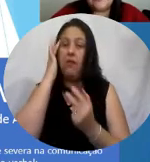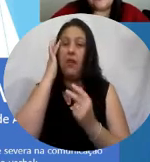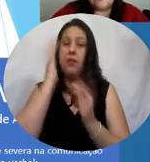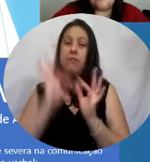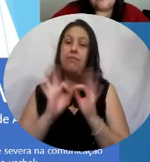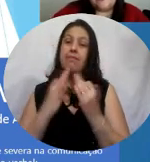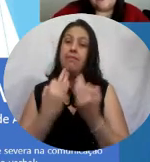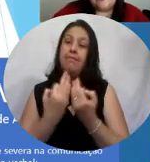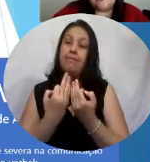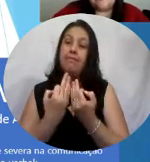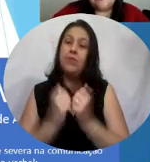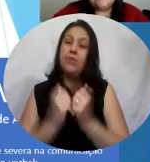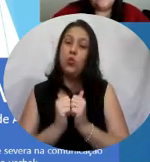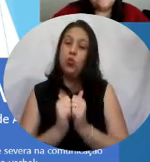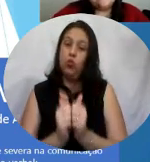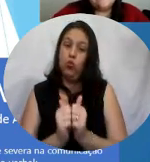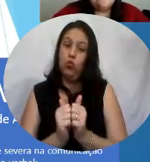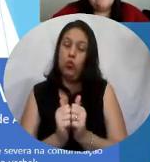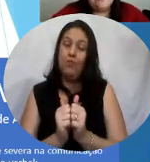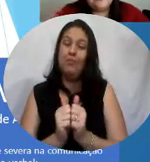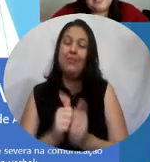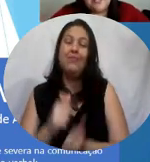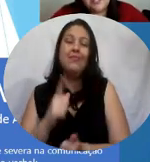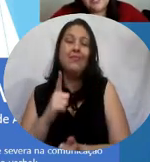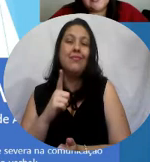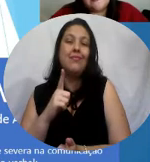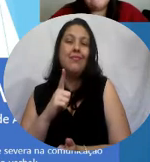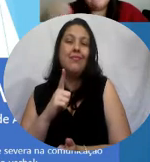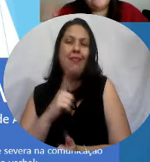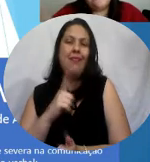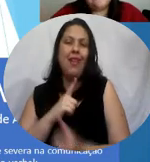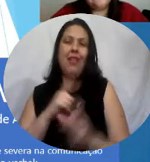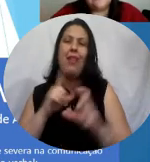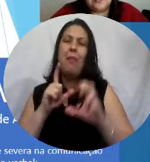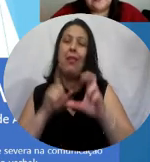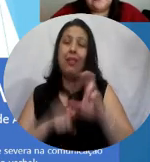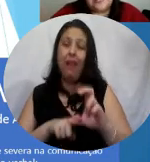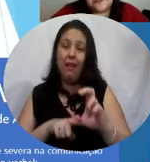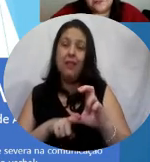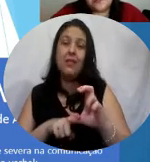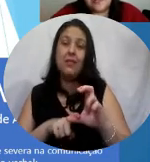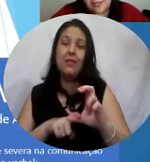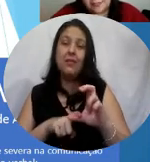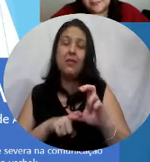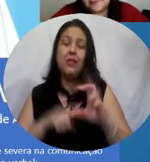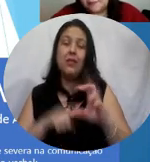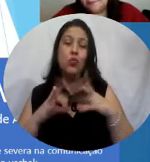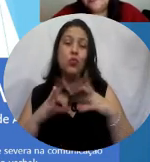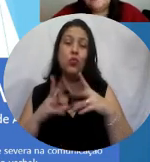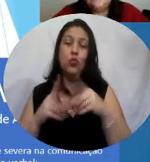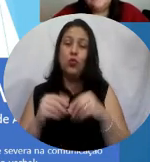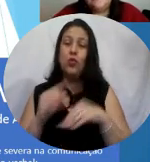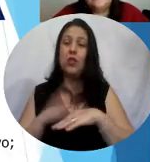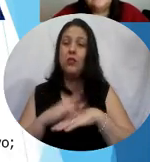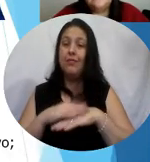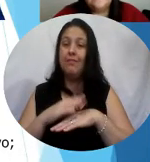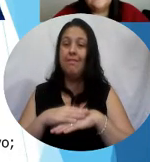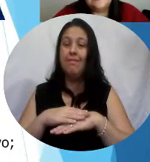inserido. Eles são mais dependentes para todas as atividades diárias.